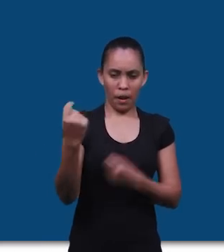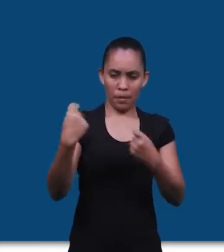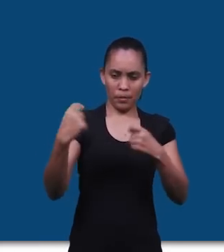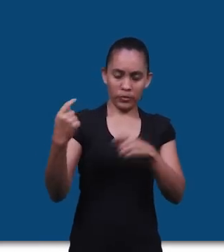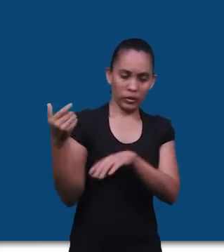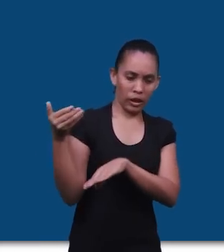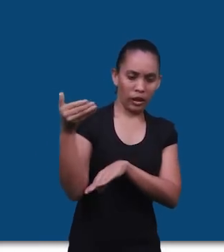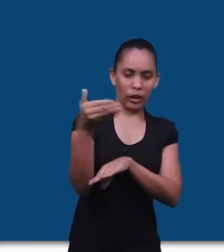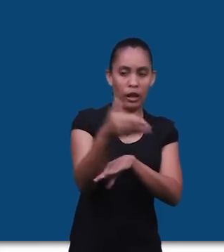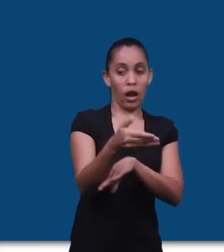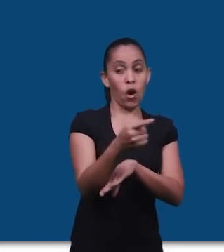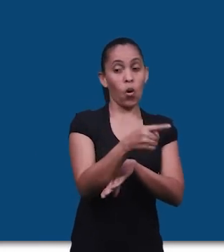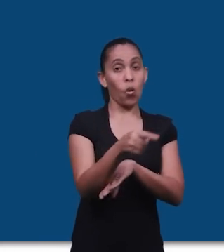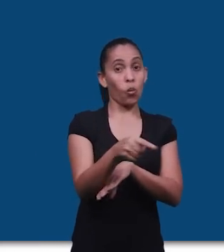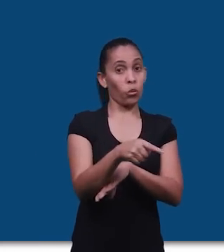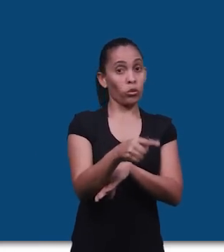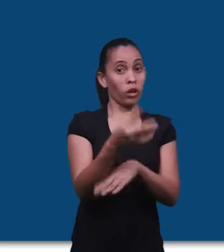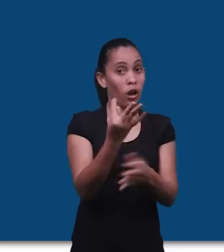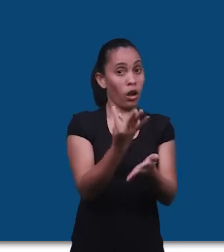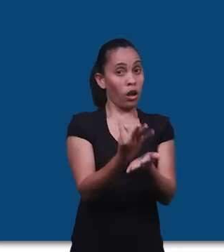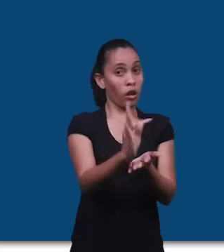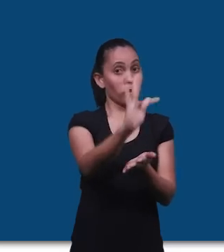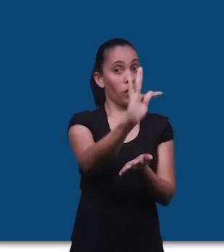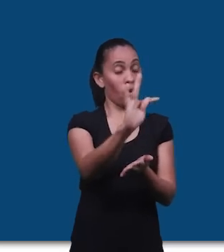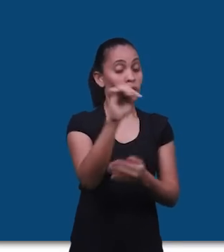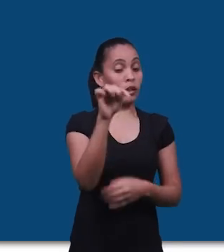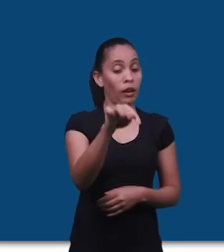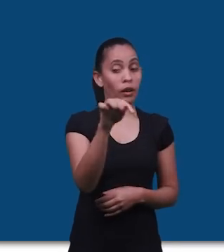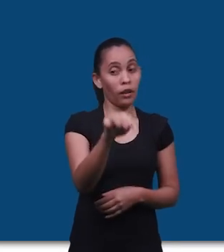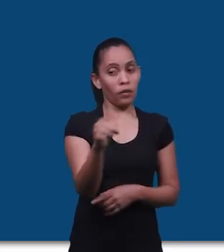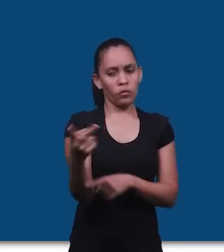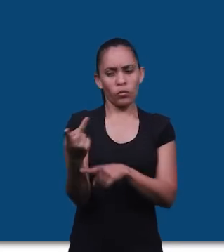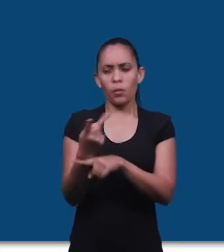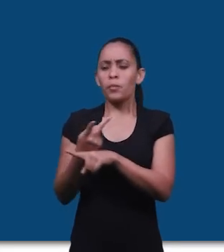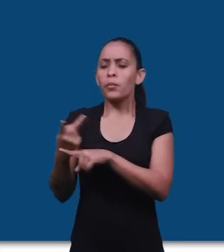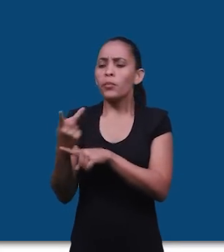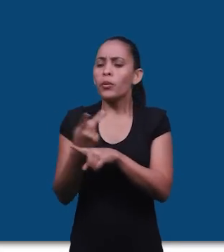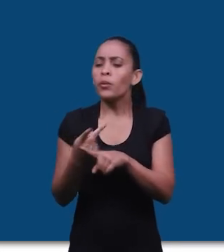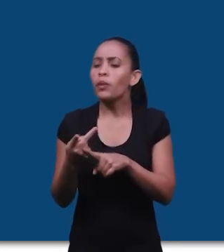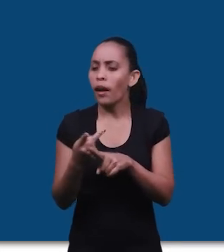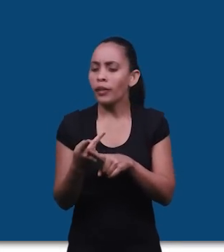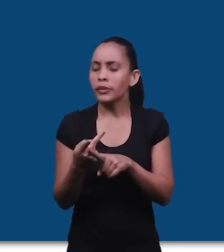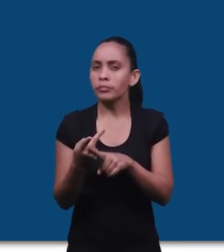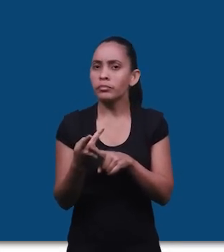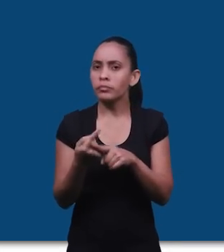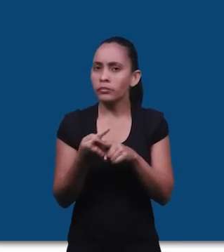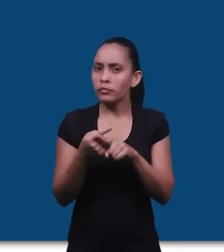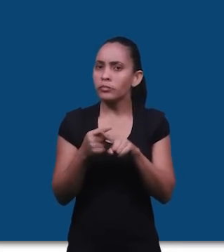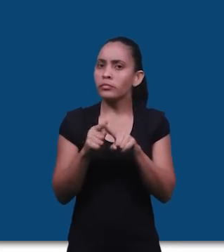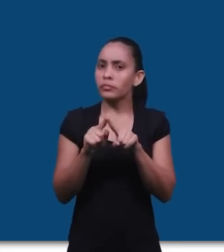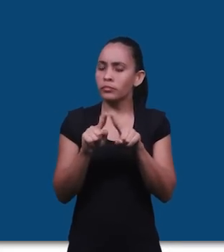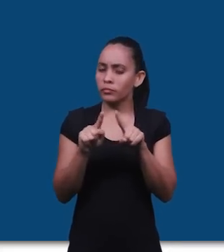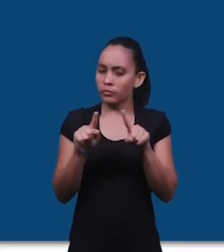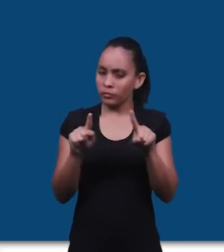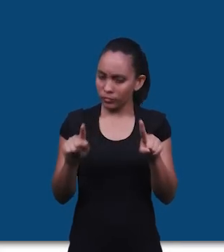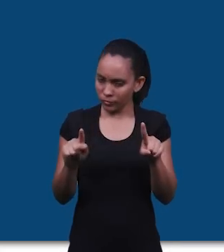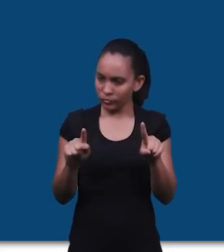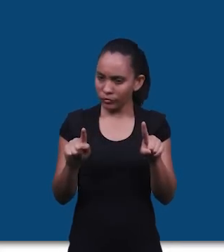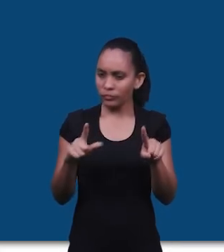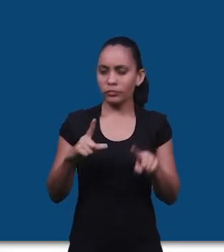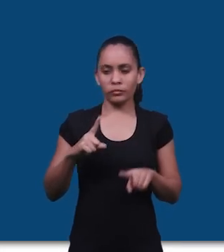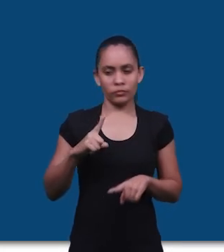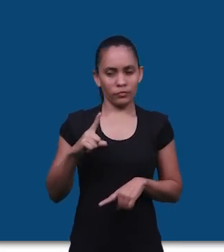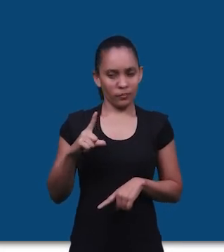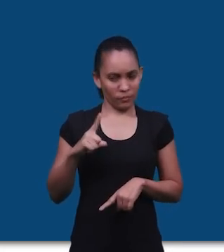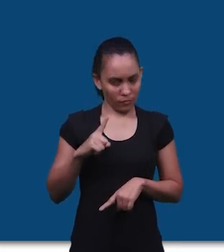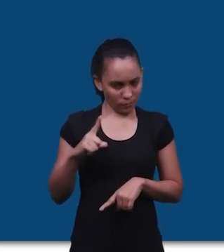Tessalônica, a outra igreja que estava com necessidade. Não que procure dádivas, mas procure o fruto que aumente